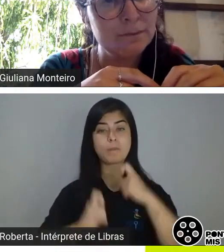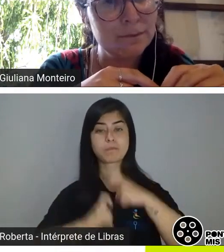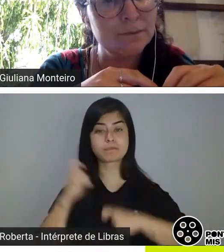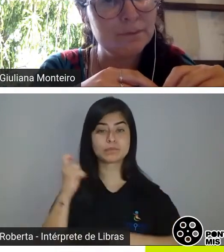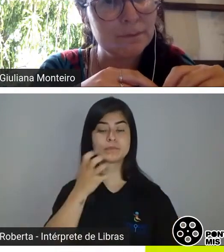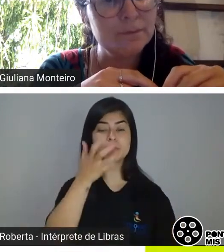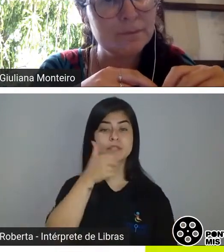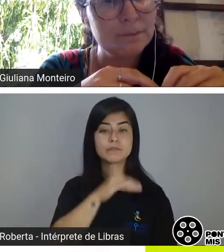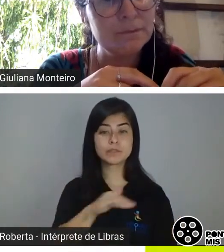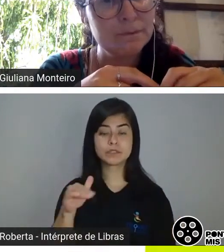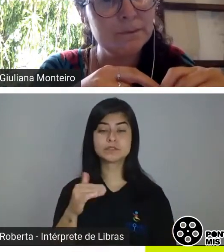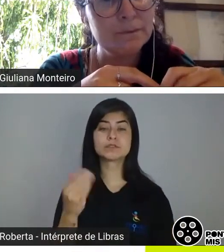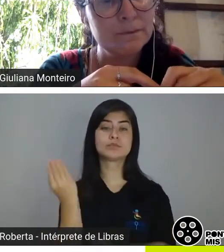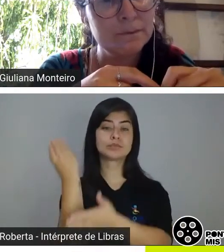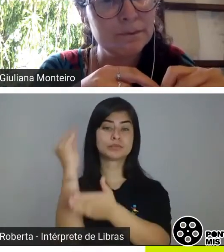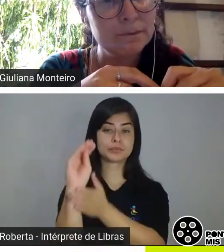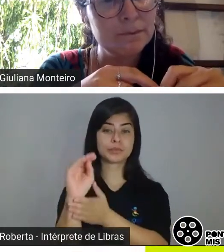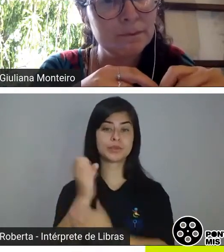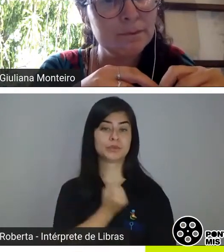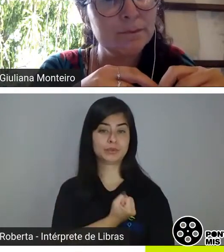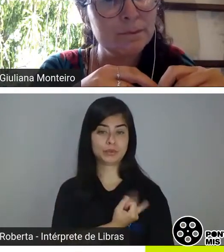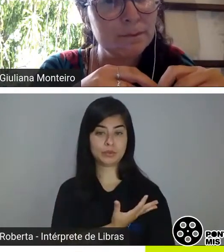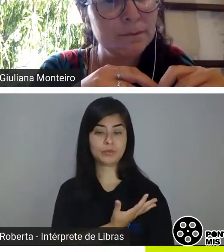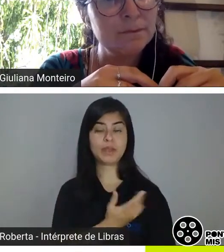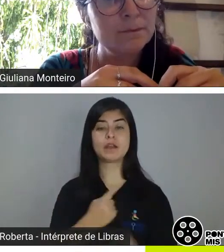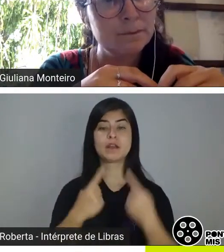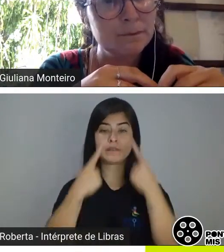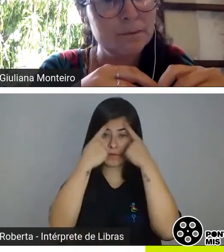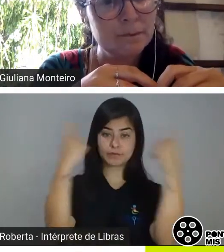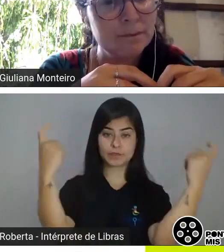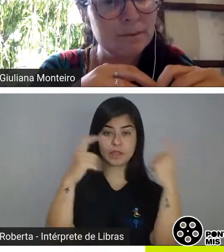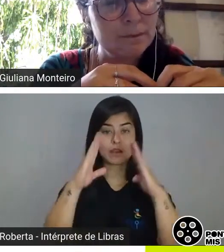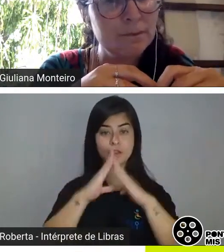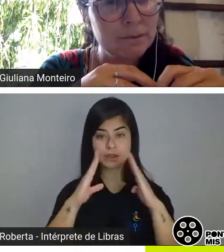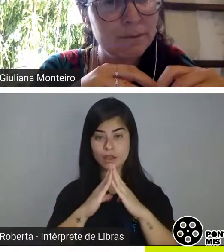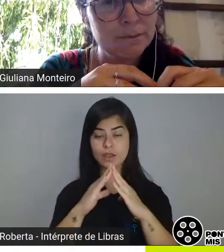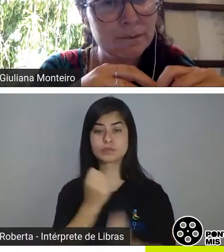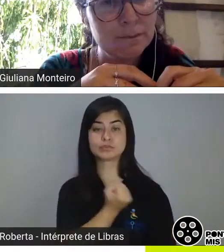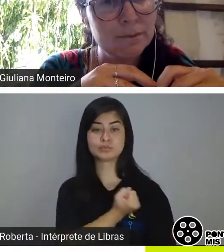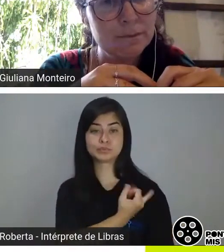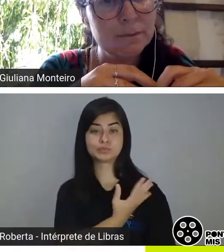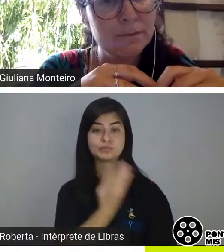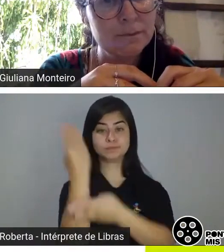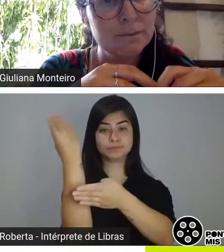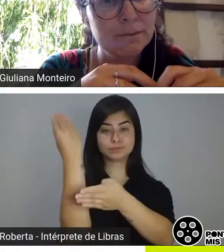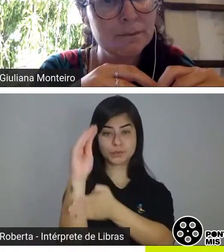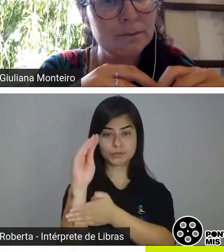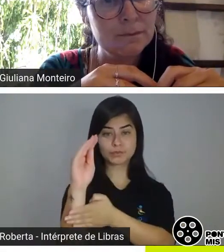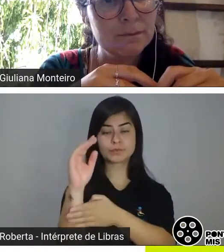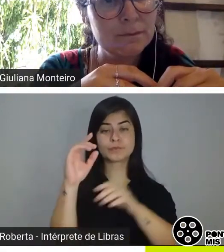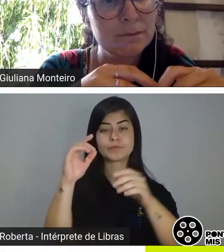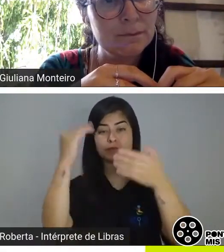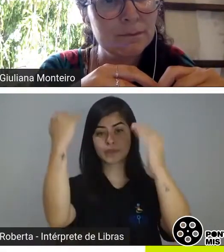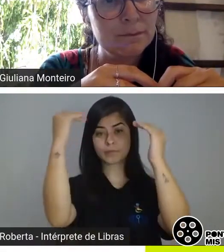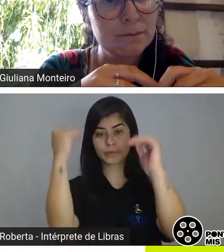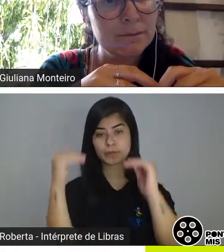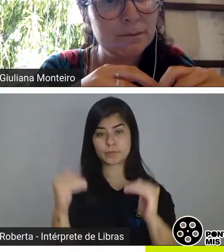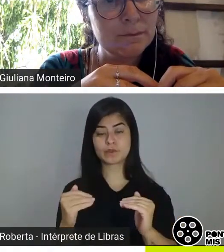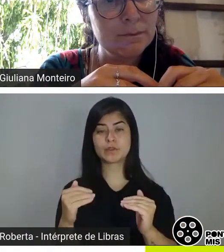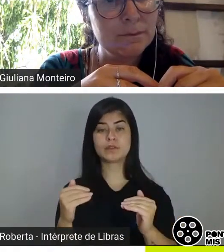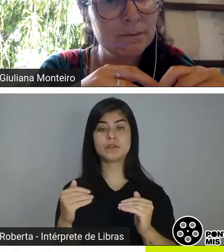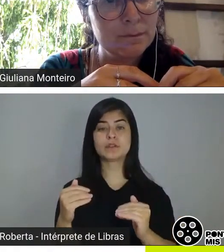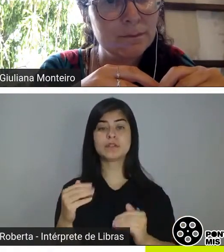telefone tal. Violência doméstica, telefone, ligue e tal. Doação de